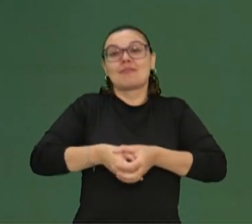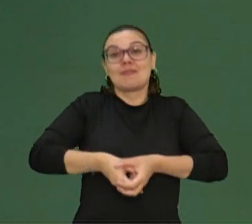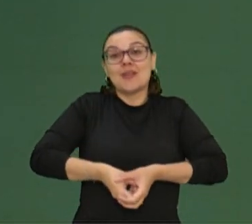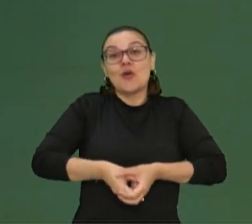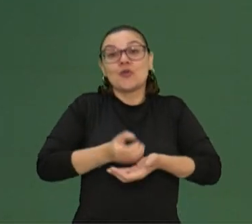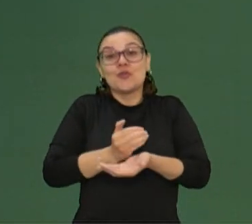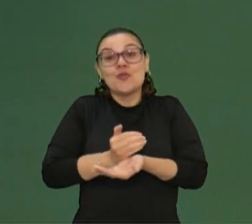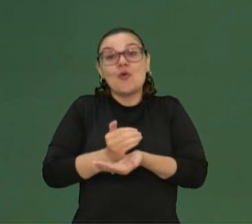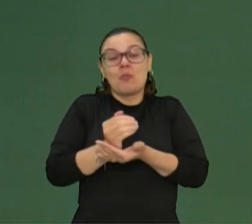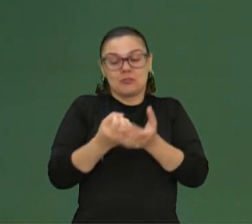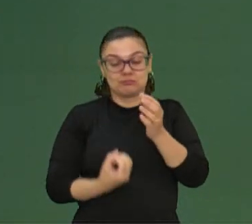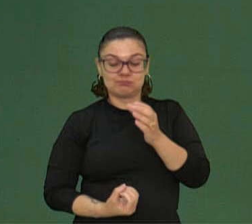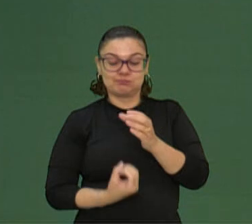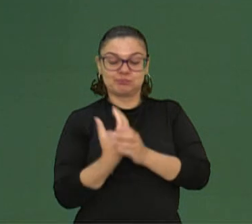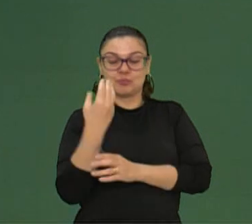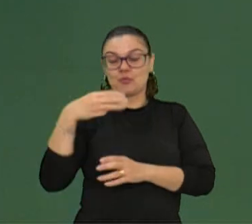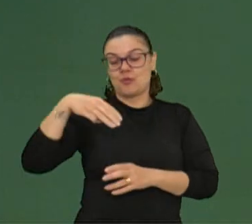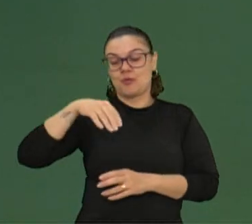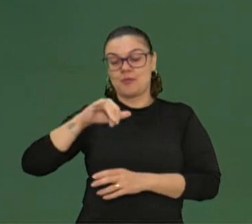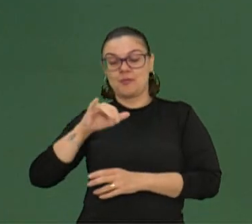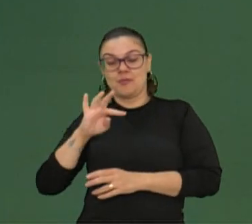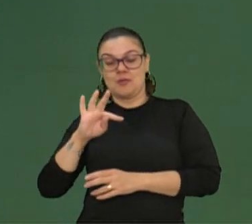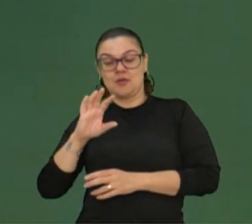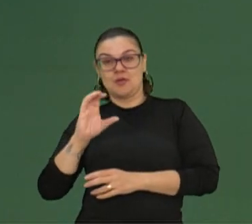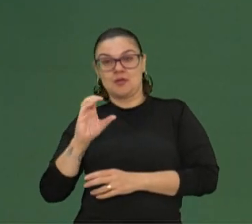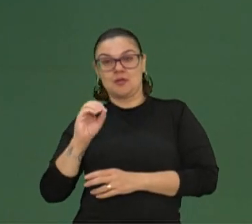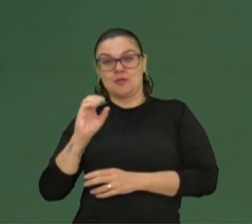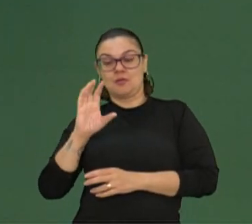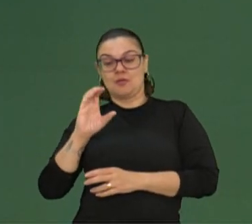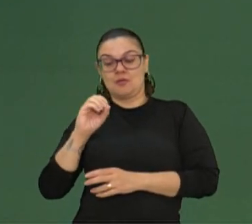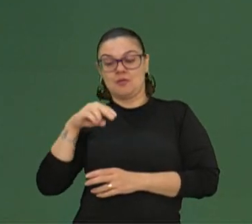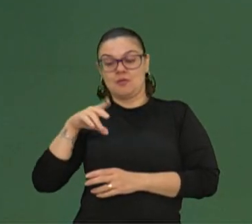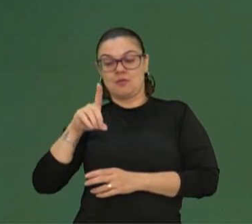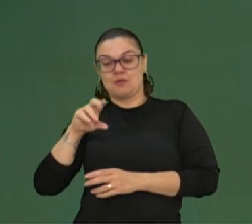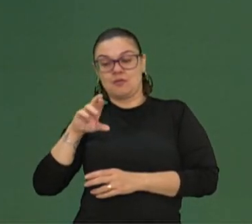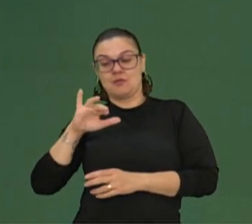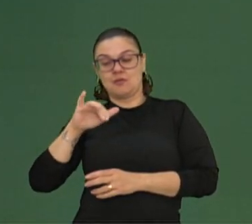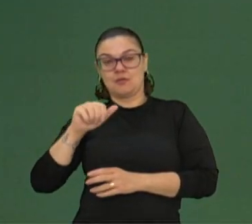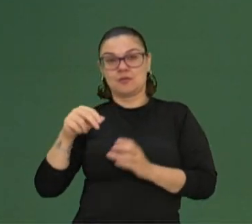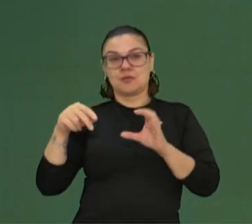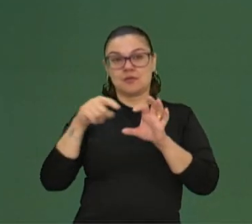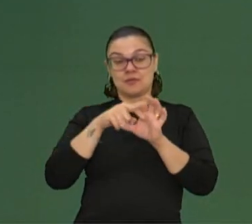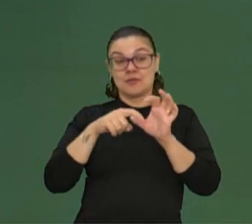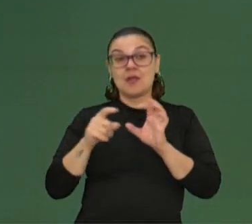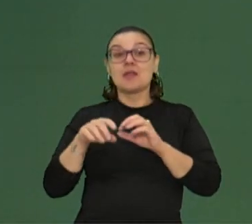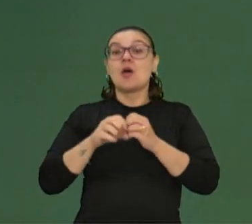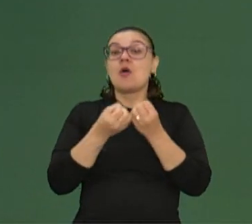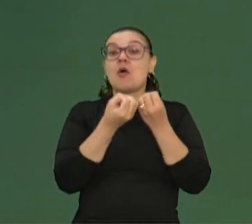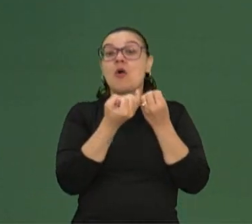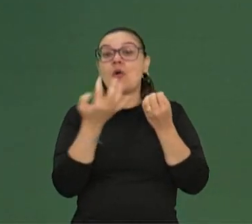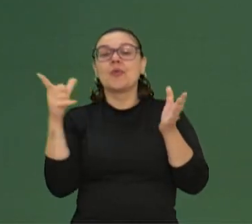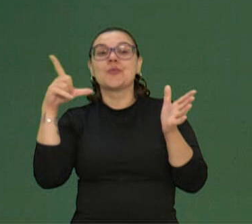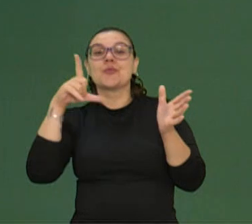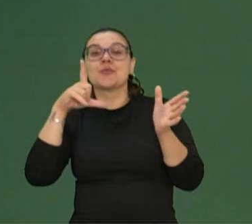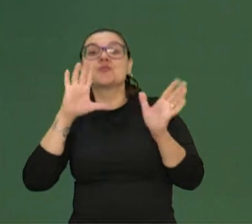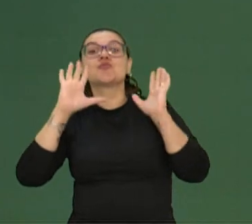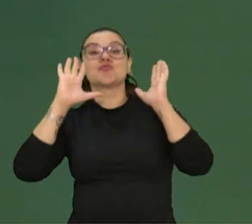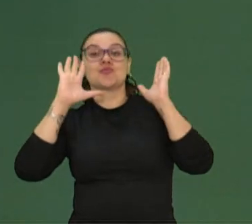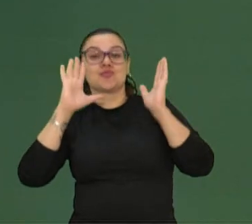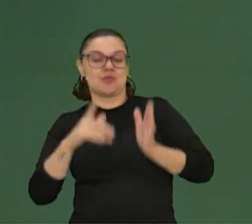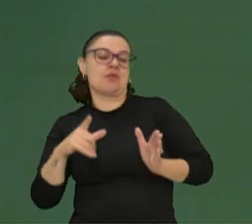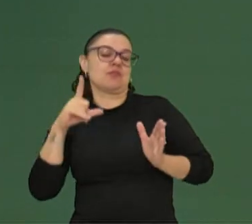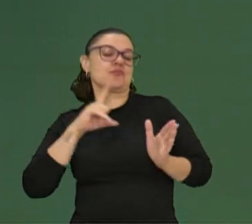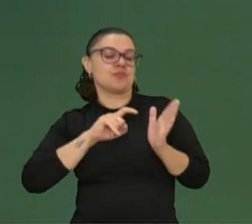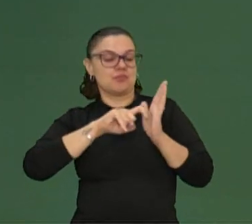como as mitocôndrias surgiram. Só que mais para frente, alguns seres continuaram só tendo mitocôndrias. Outros seres que já